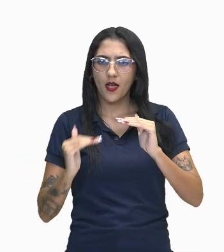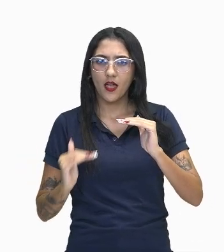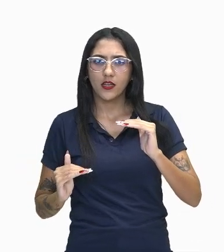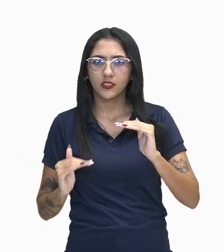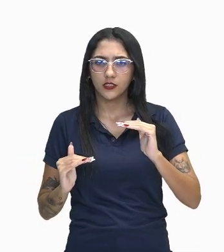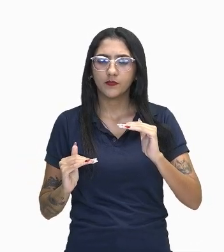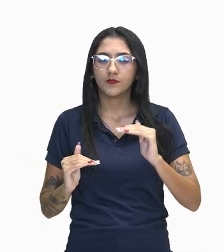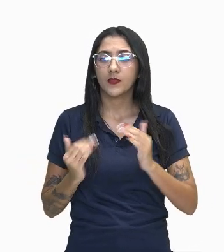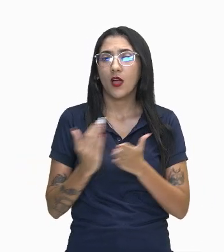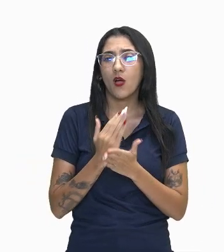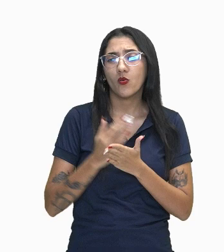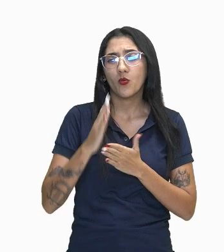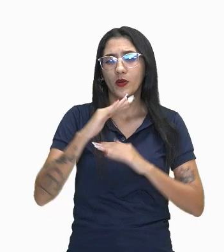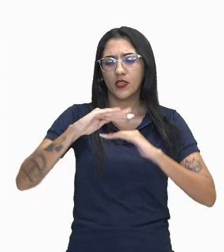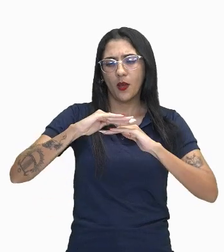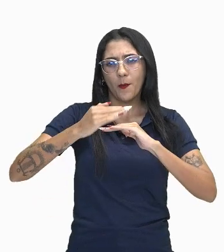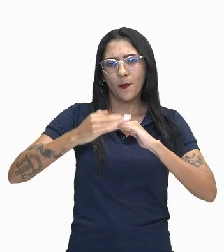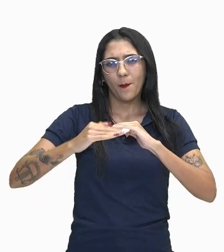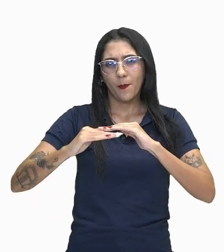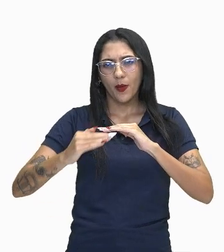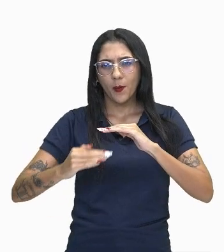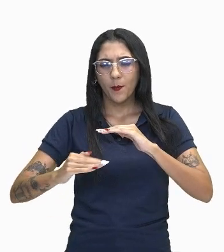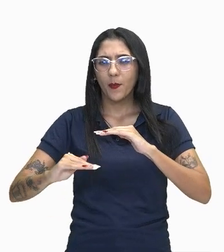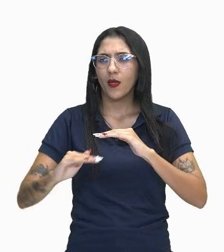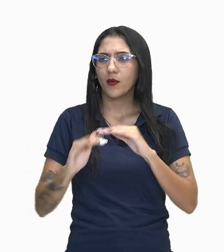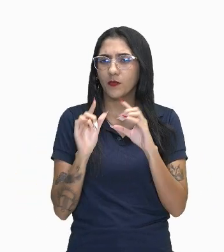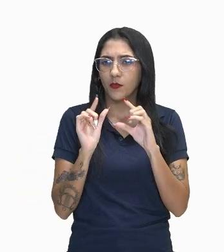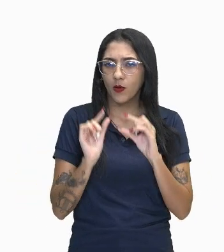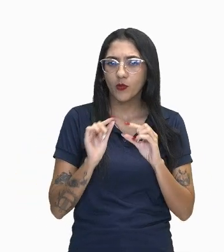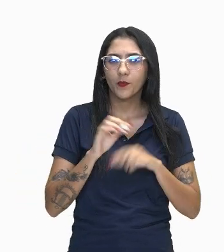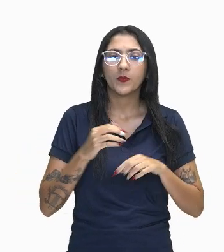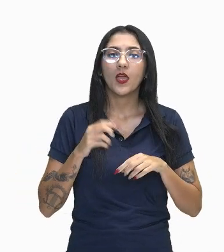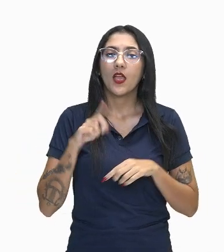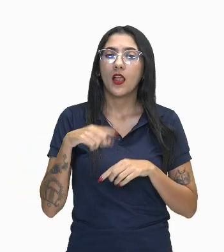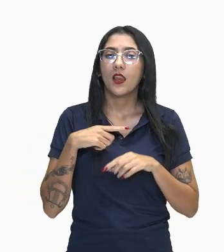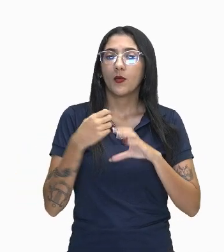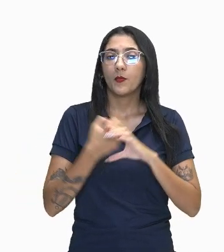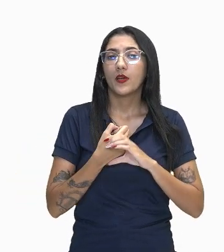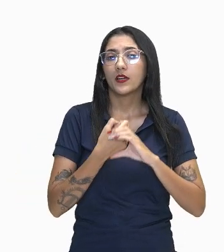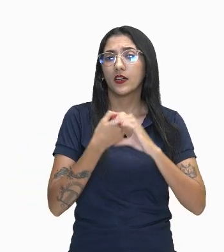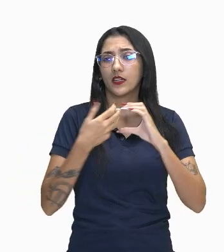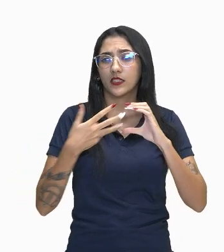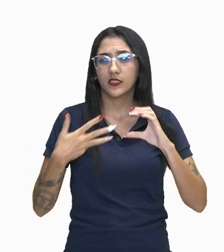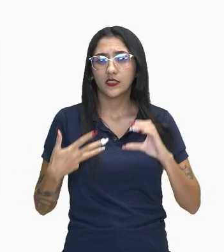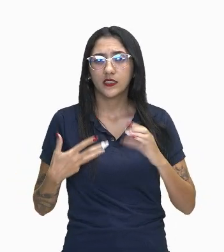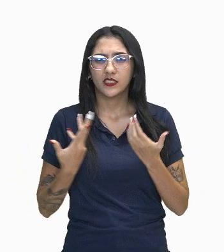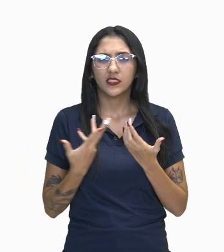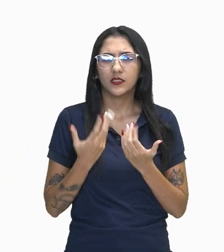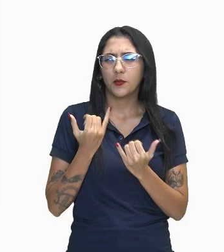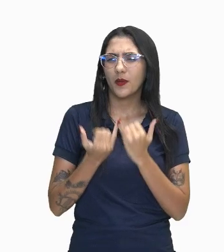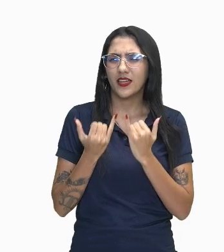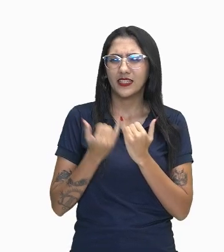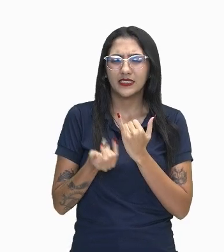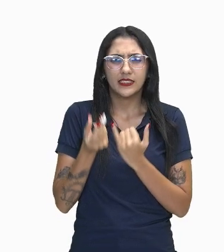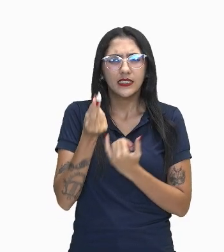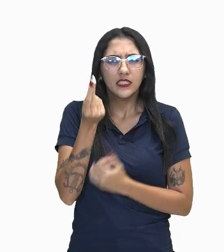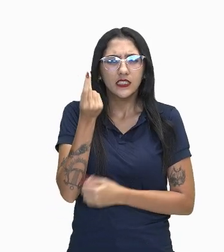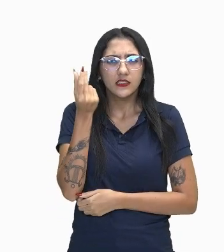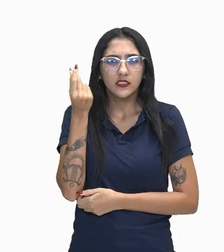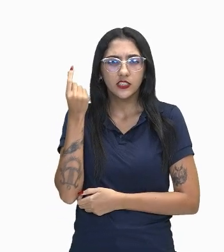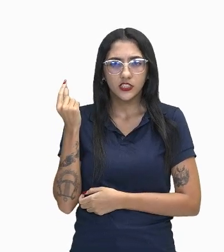ali de alguns planaltos e depressões, e acaba marcando uma paisagem antiga e